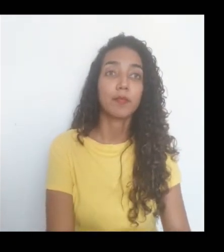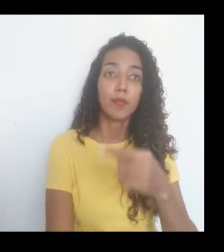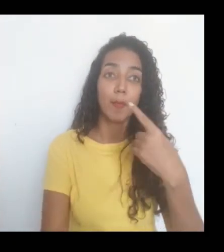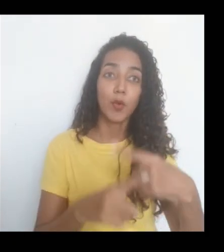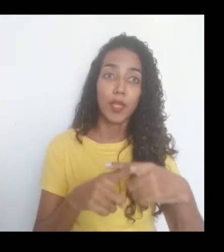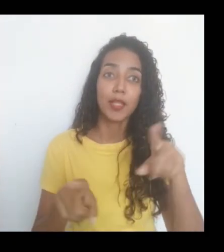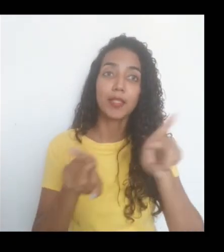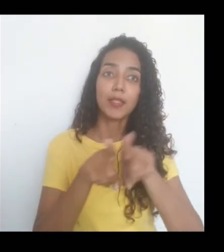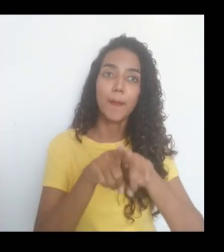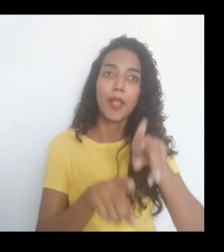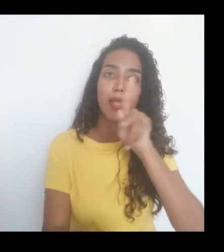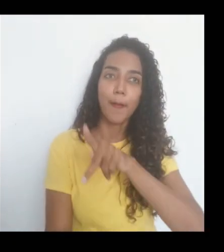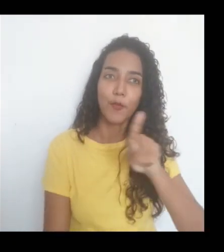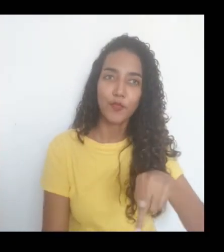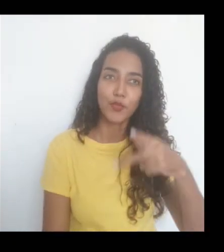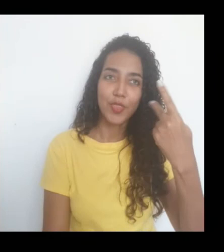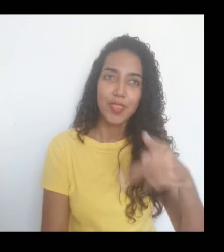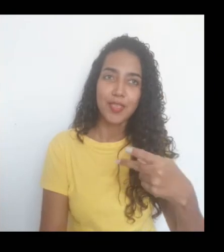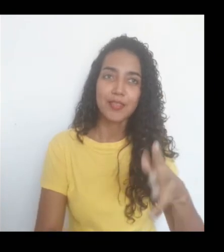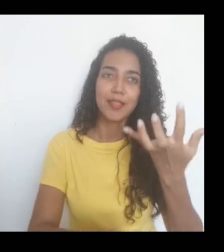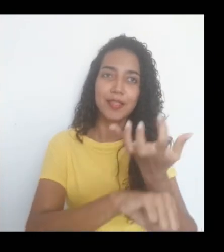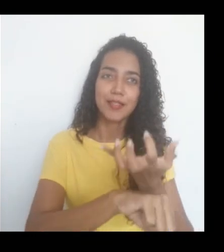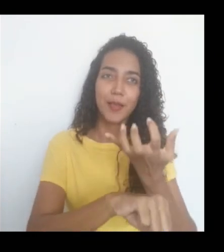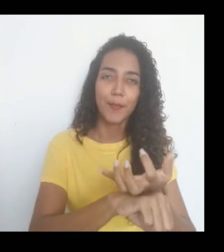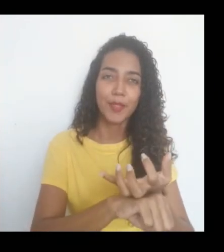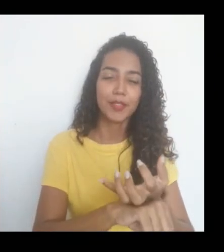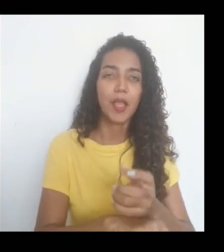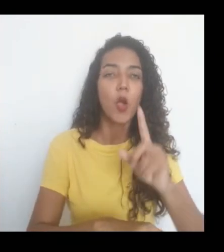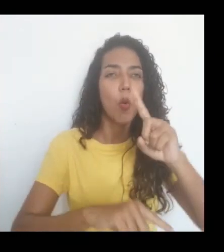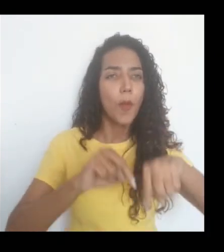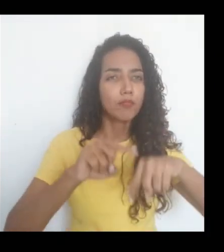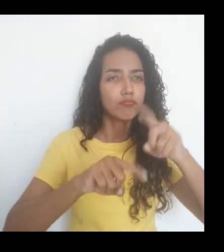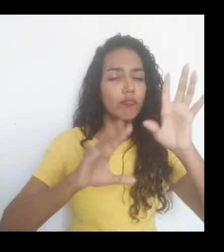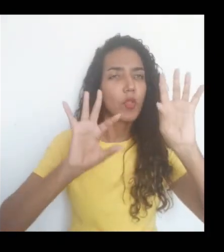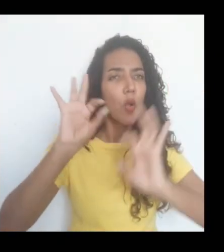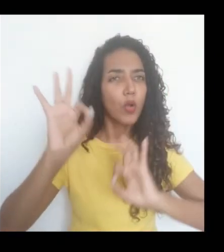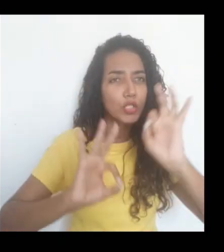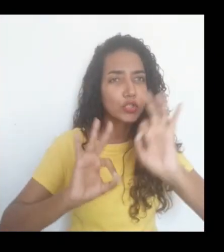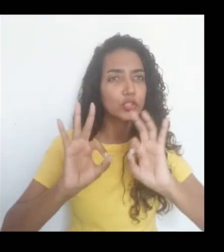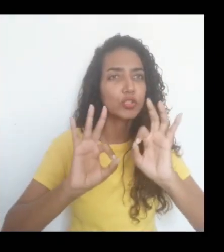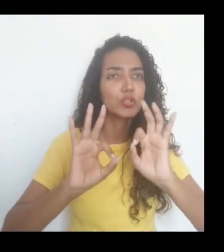Programação 2. O material está sendo feito em conjunto comigo e com o Leandro.